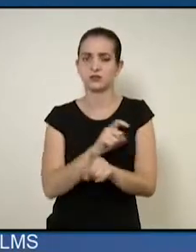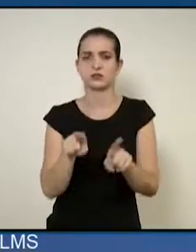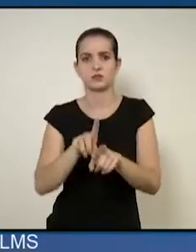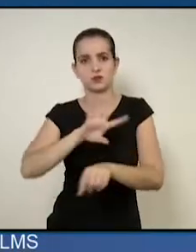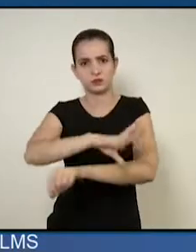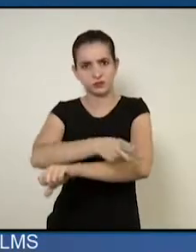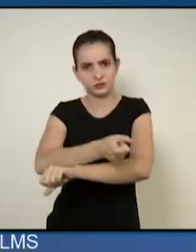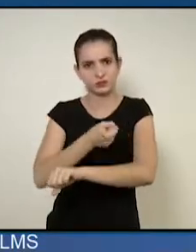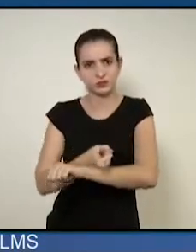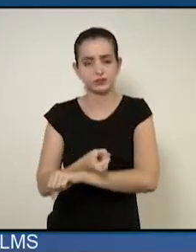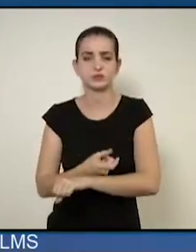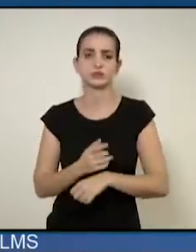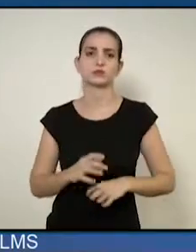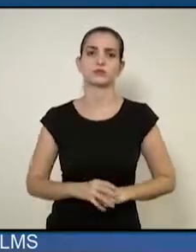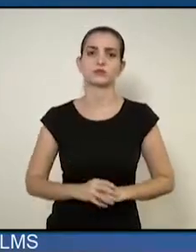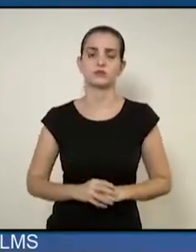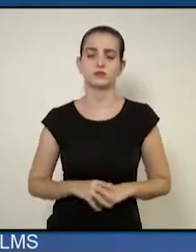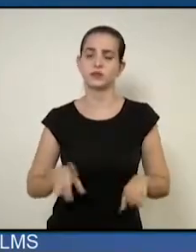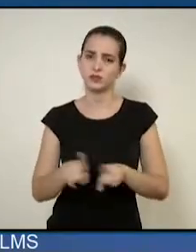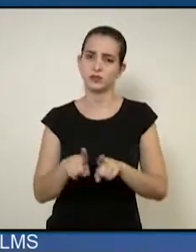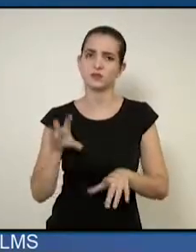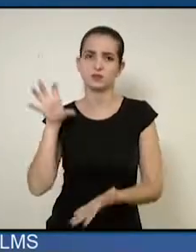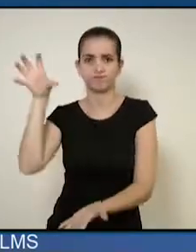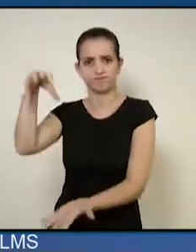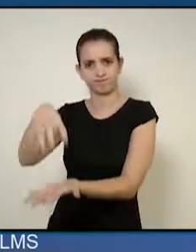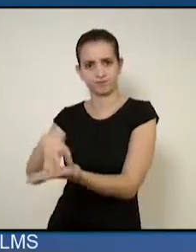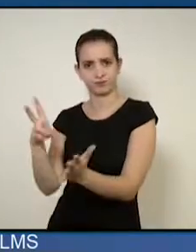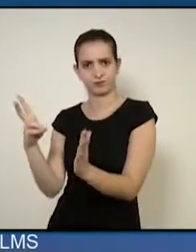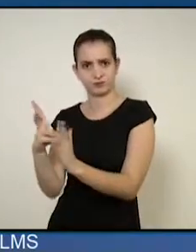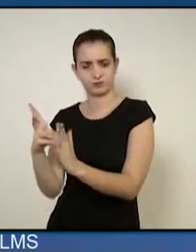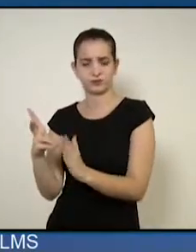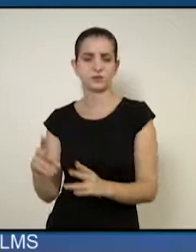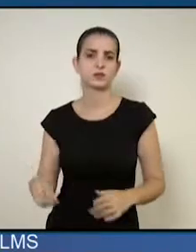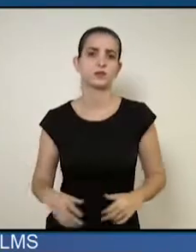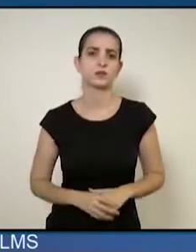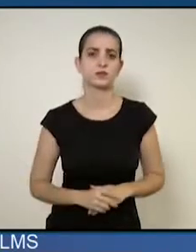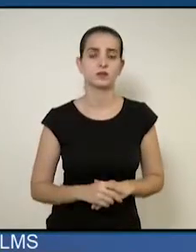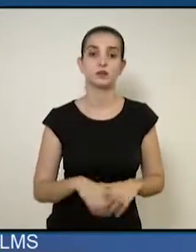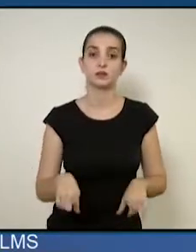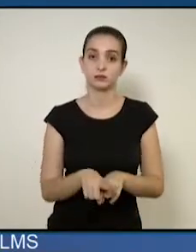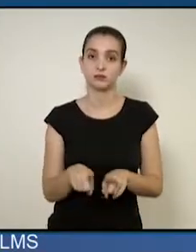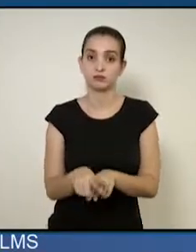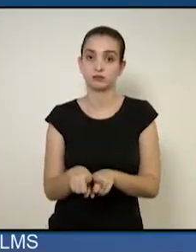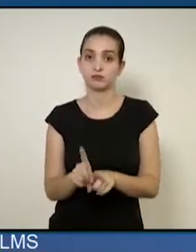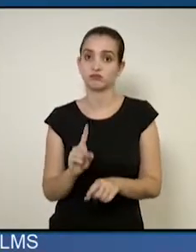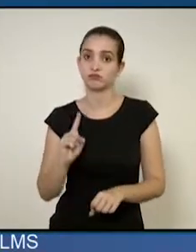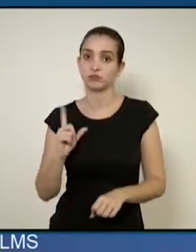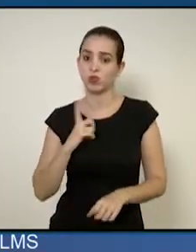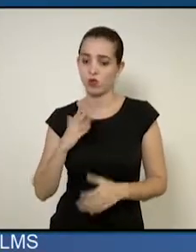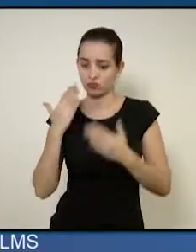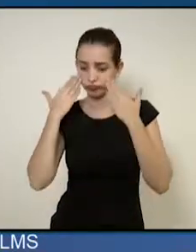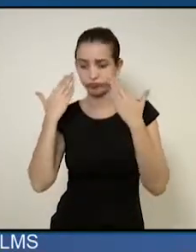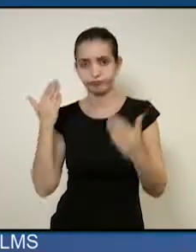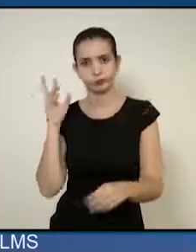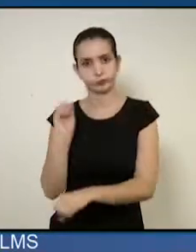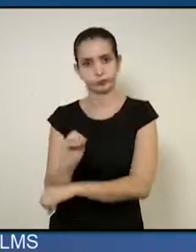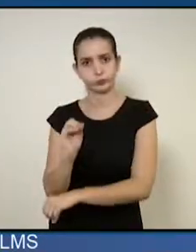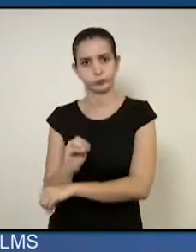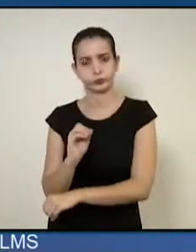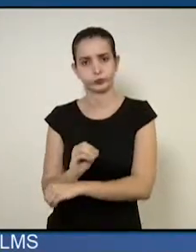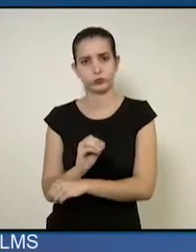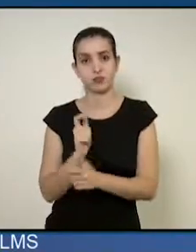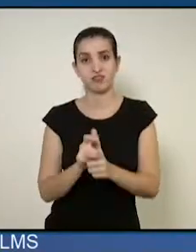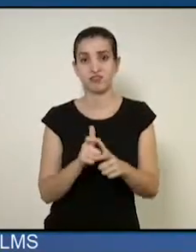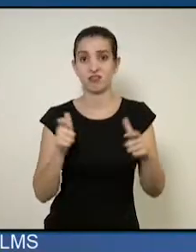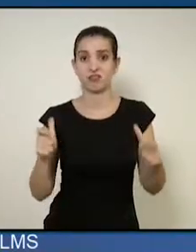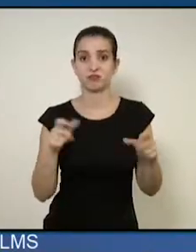quilombolas, atender as aldeias, atender inclusive, deputado João Grandão, grandes